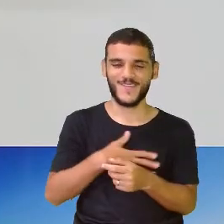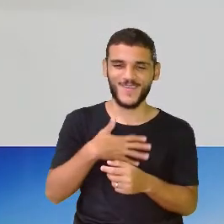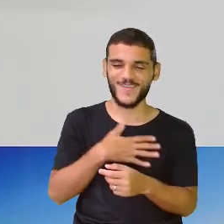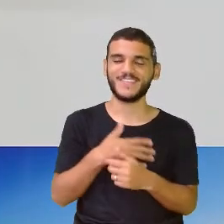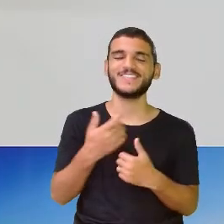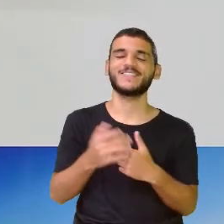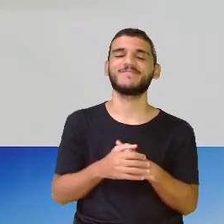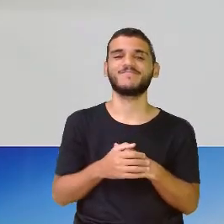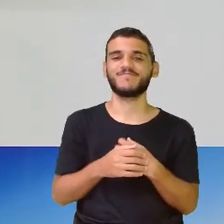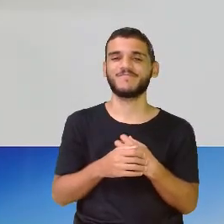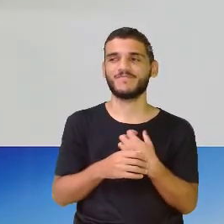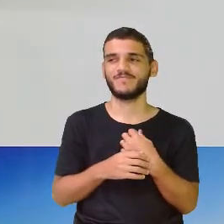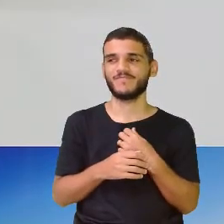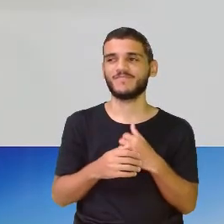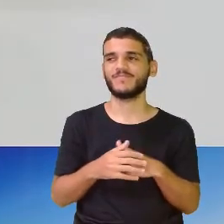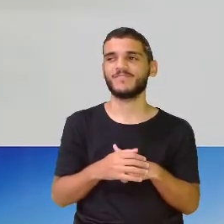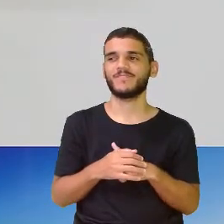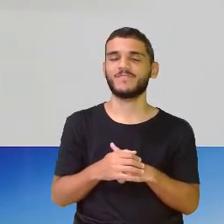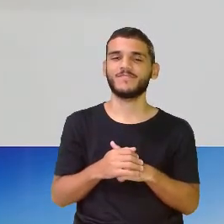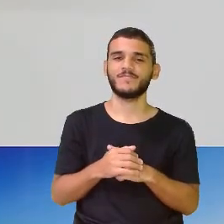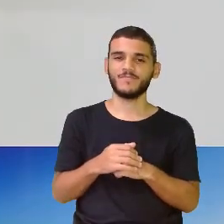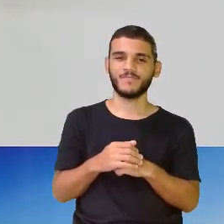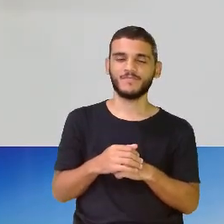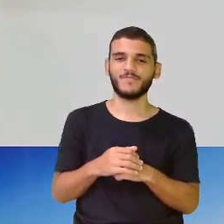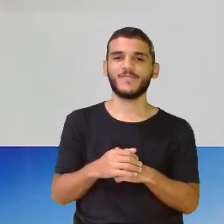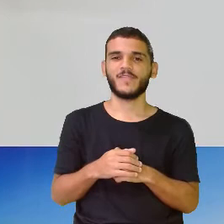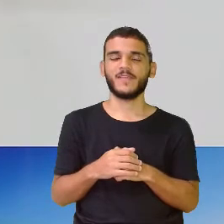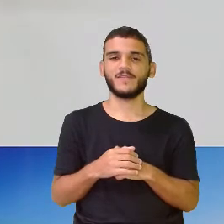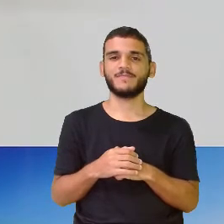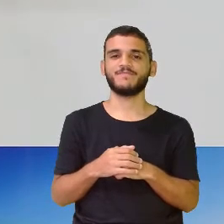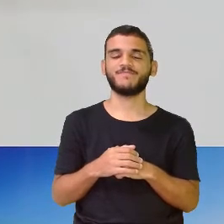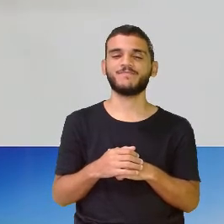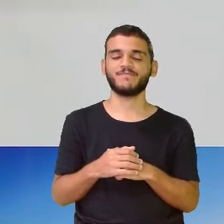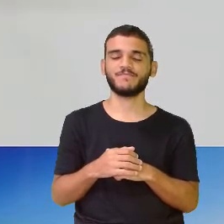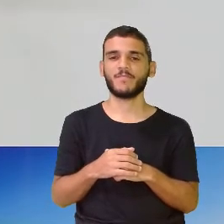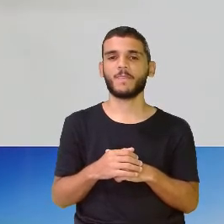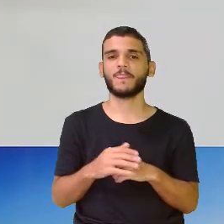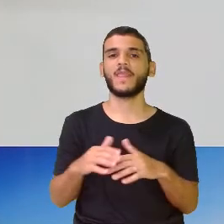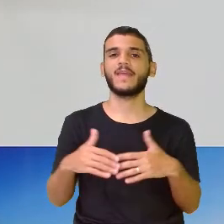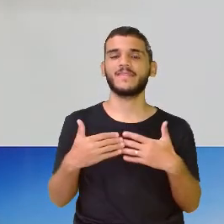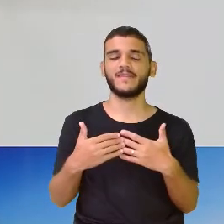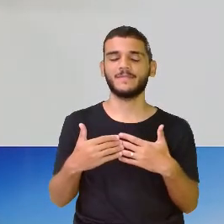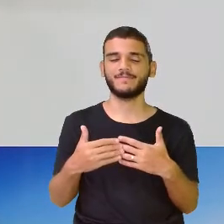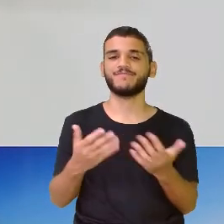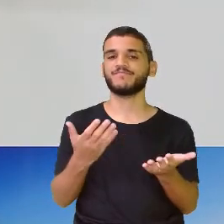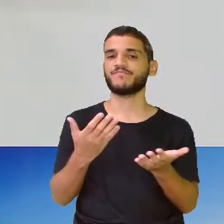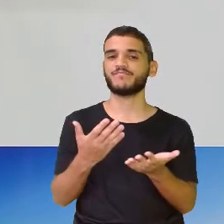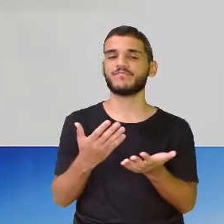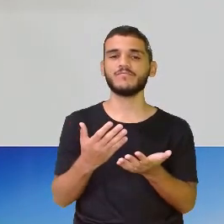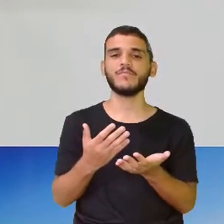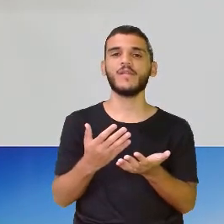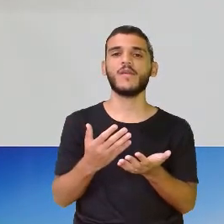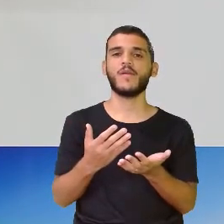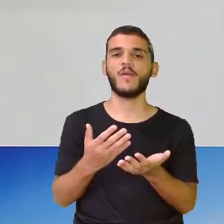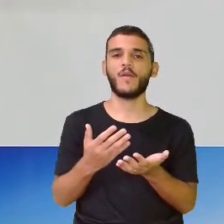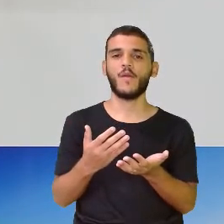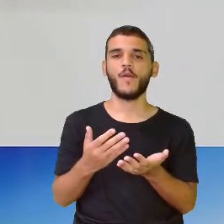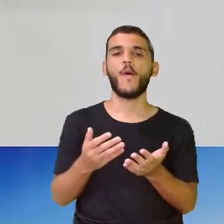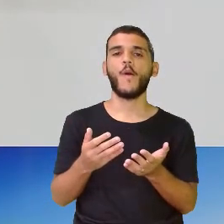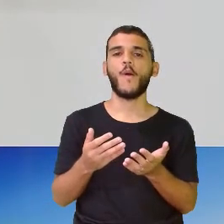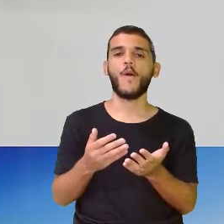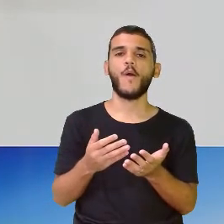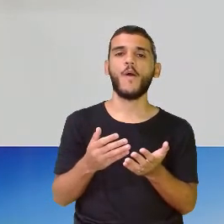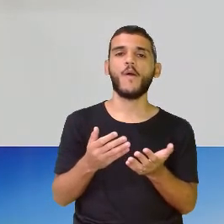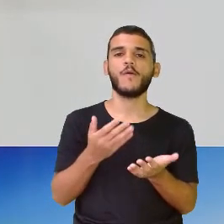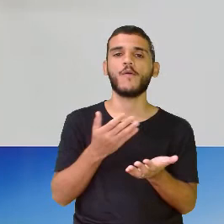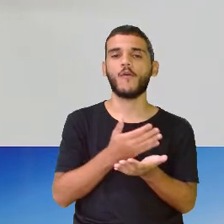isso mesmo. Não, é não. Bom, então vamos lá. Vamos iniciar o livro olhando